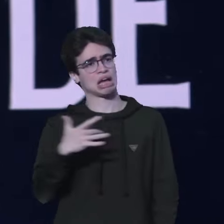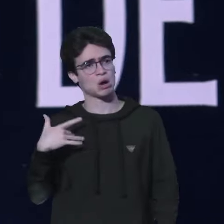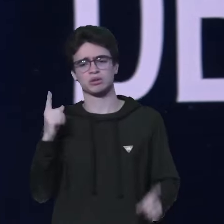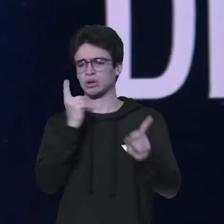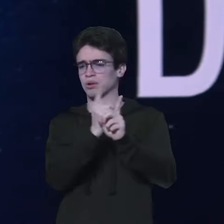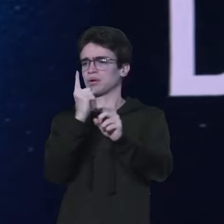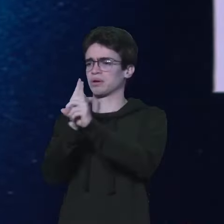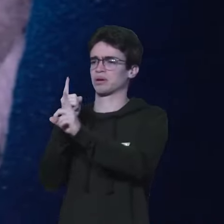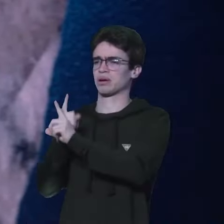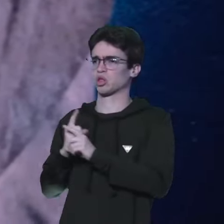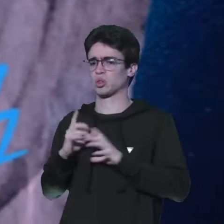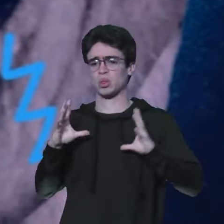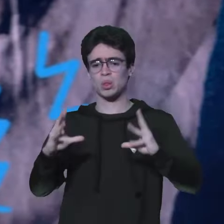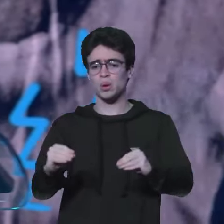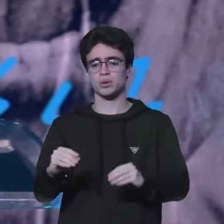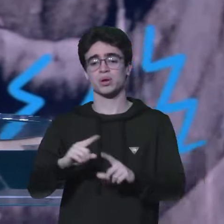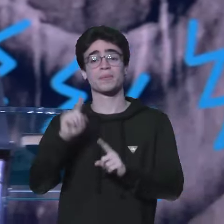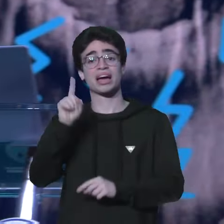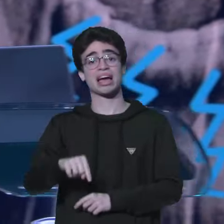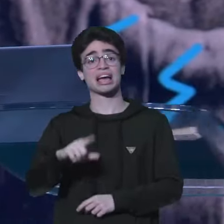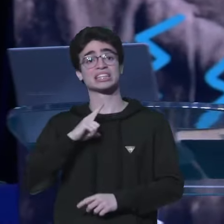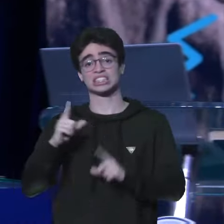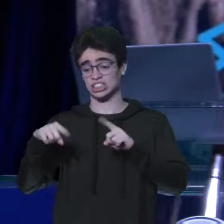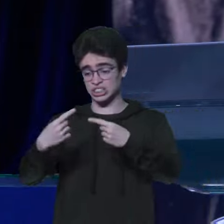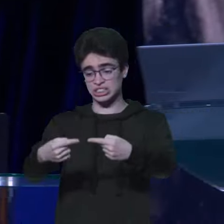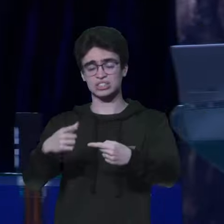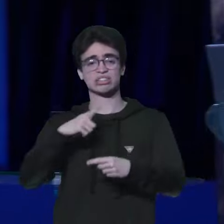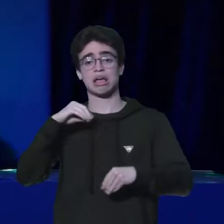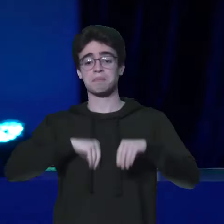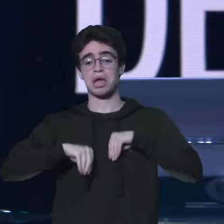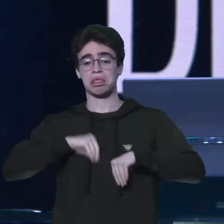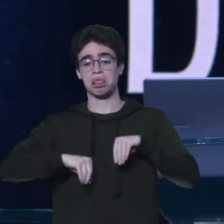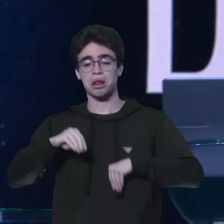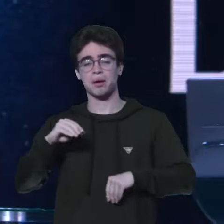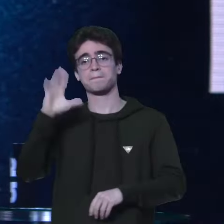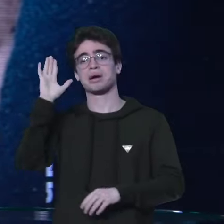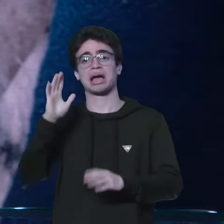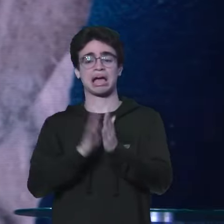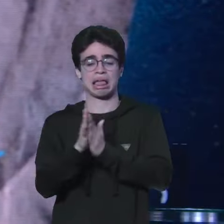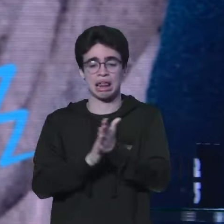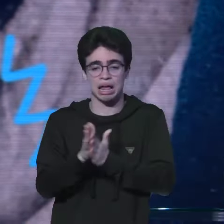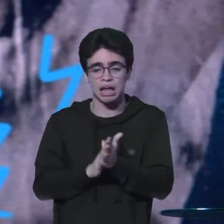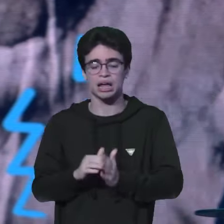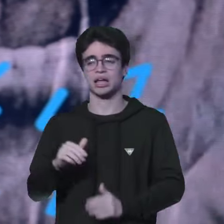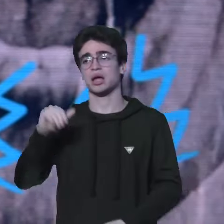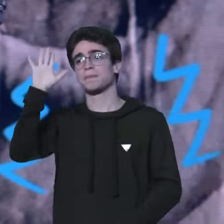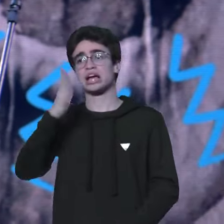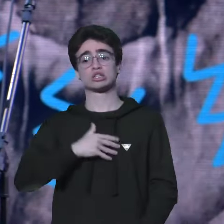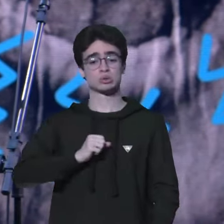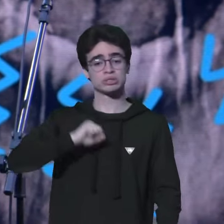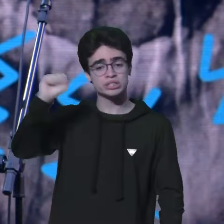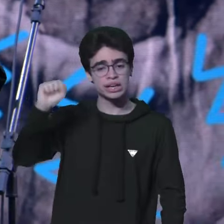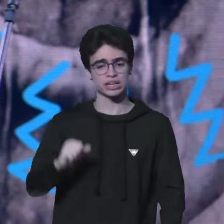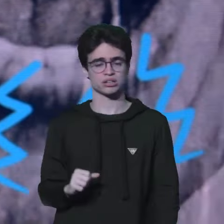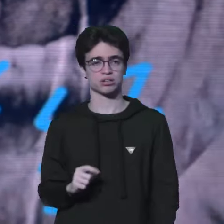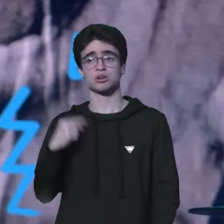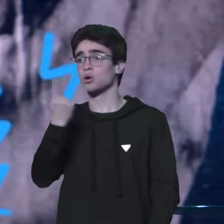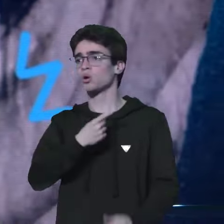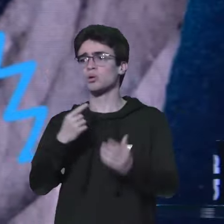mais acesso a tudo, é a geração mais deprimida, mais ansiosa, com mais índice de suicídios. A gente não